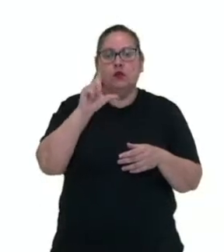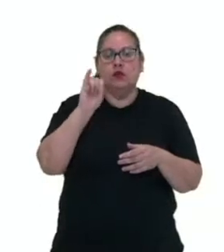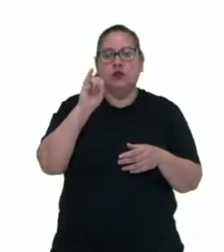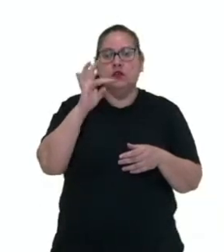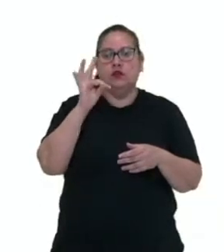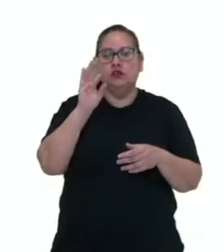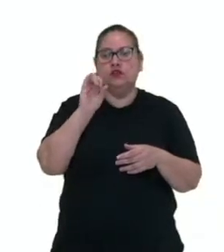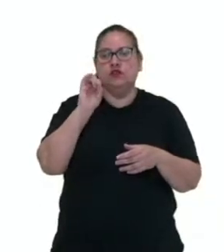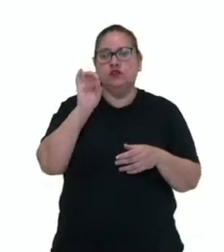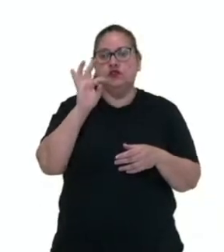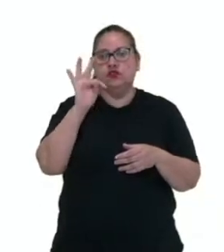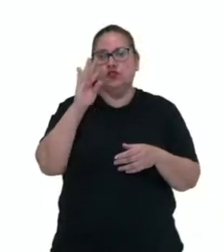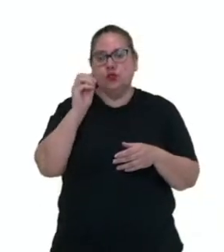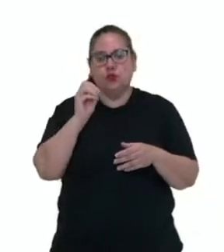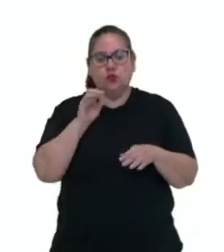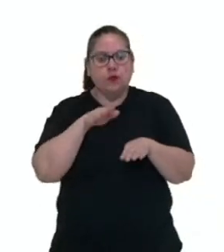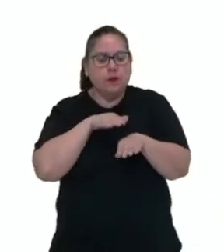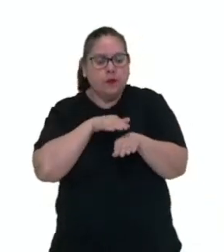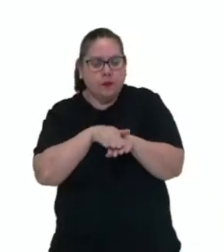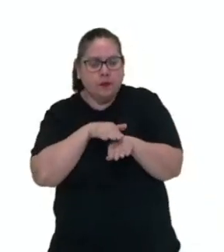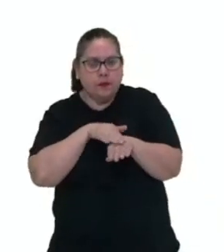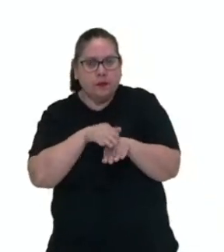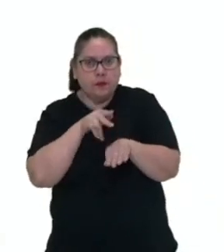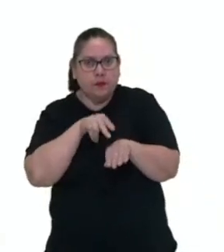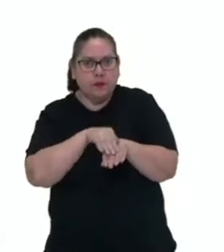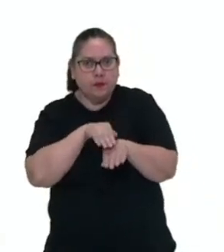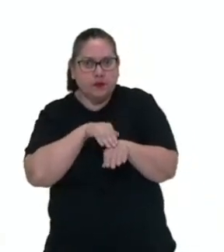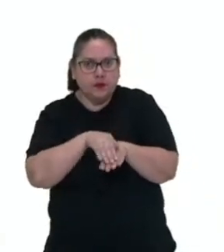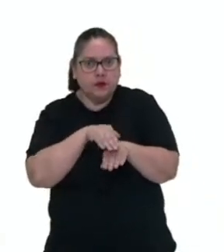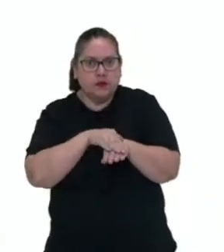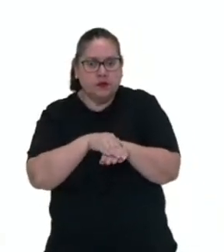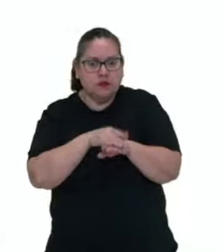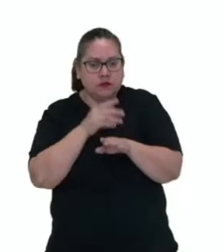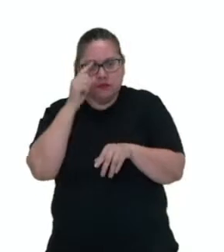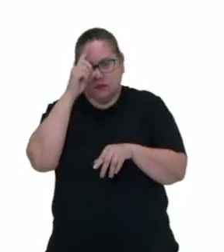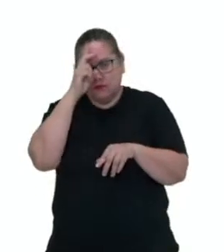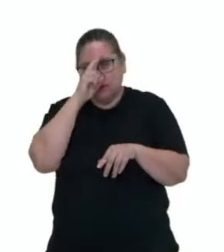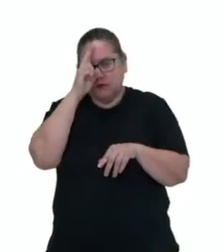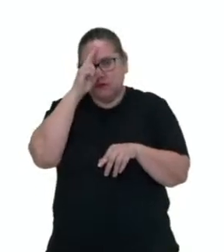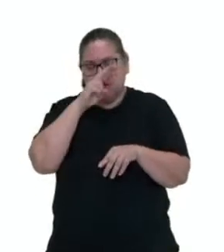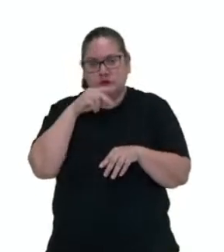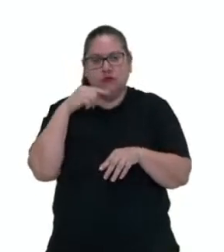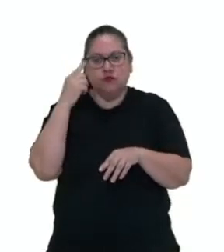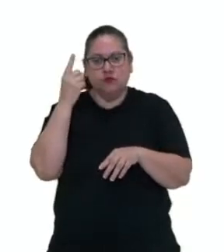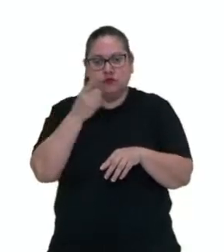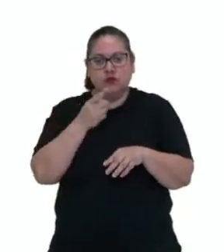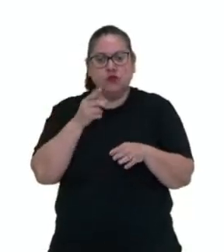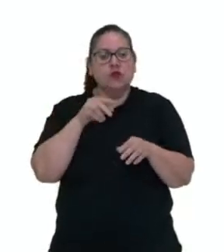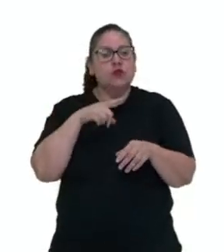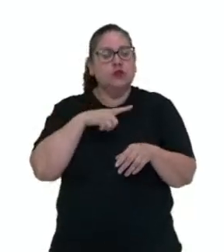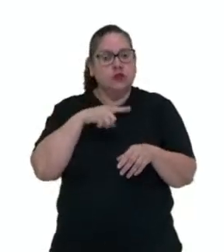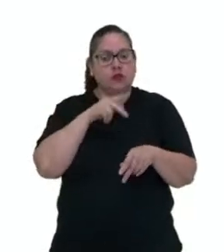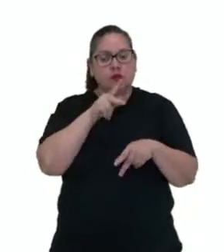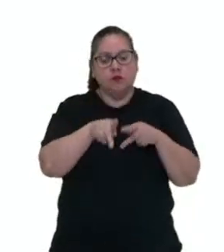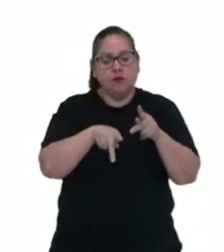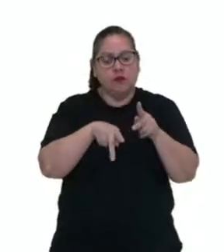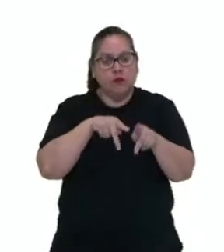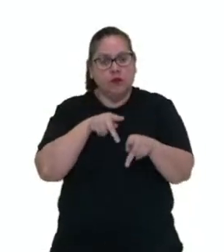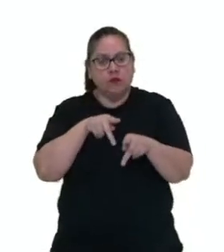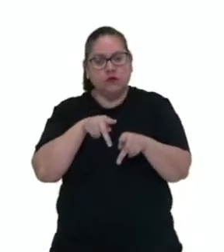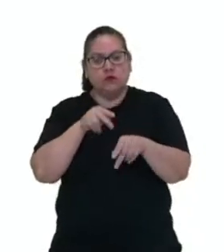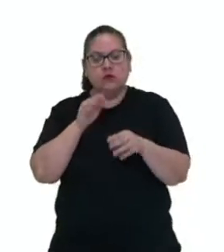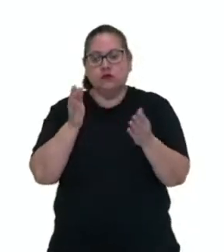da Pedra Lascada. É importante lembrar que nos dias de hoje nós também temos povos nômades e